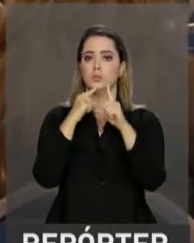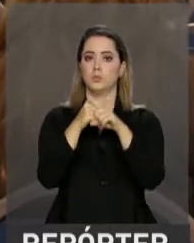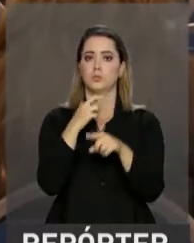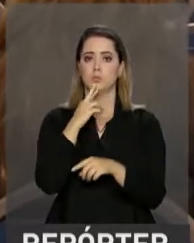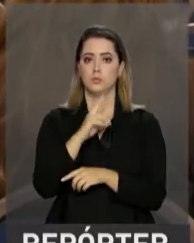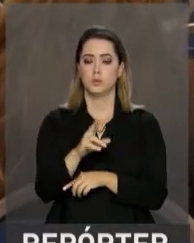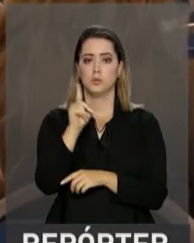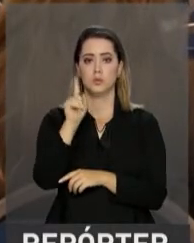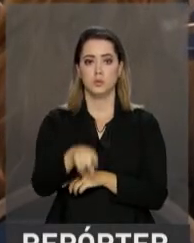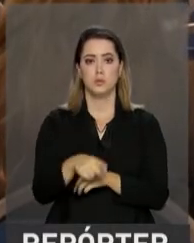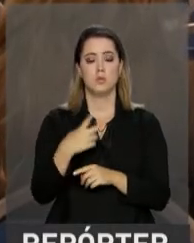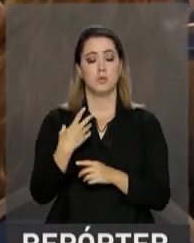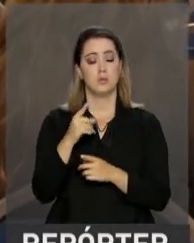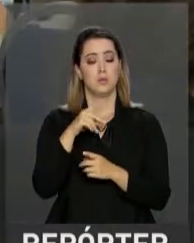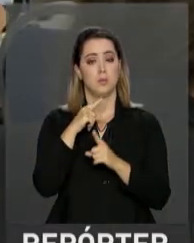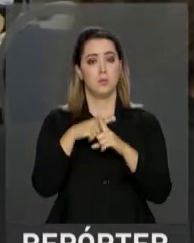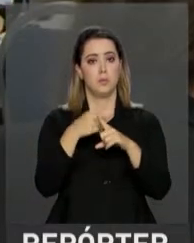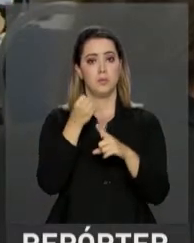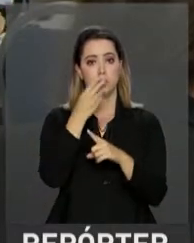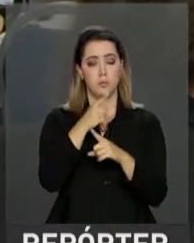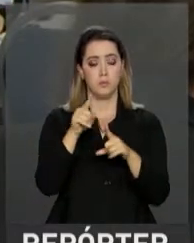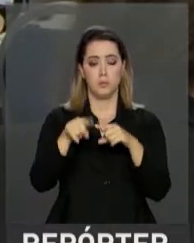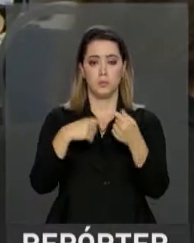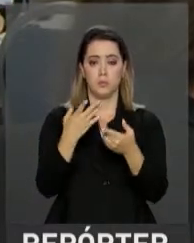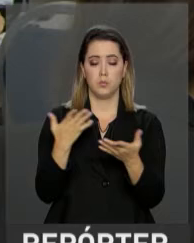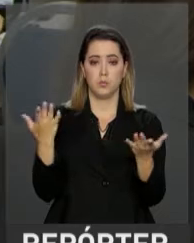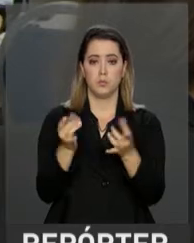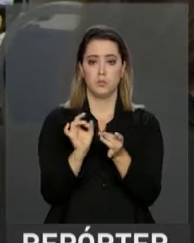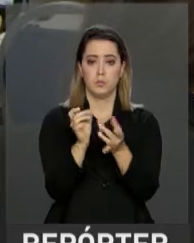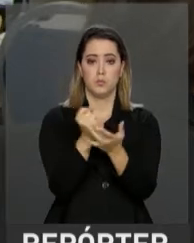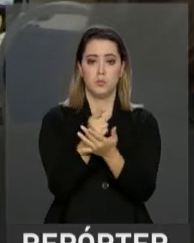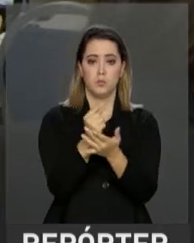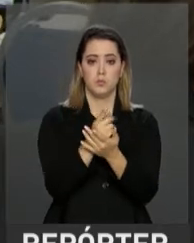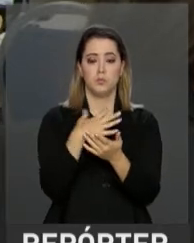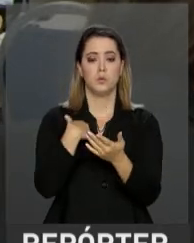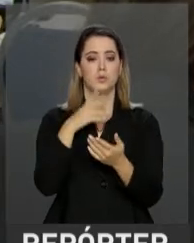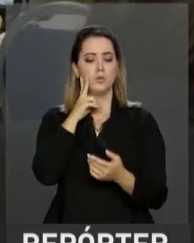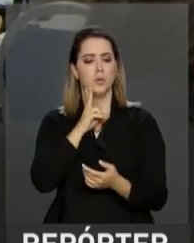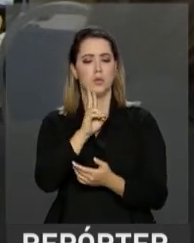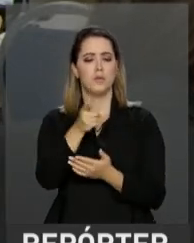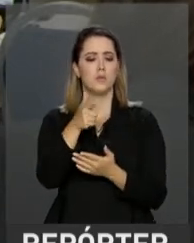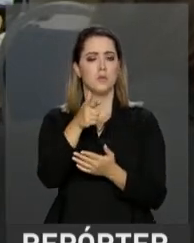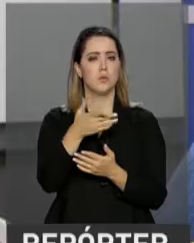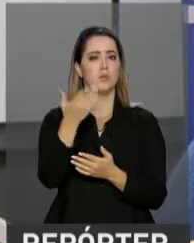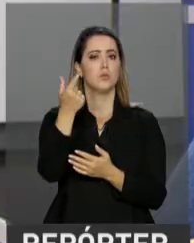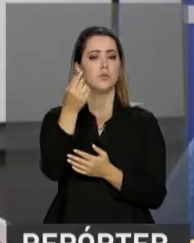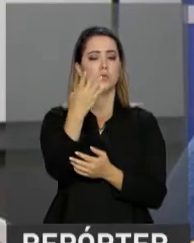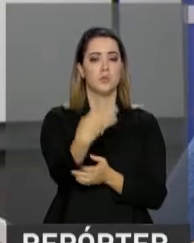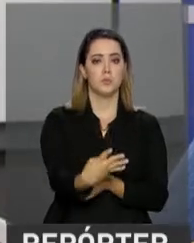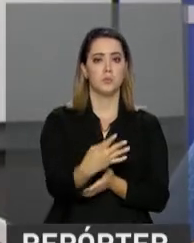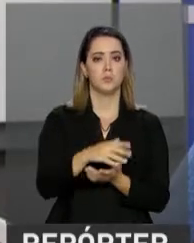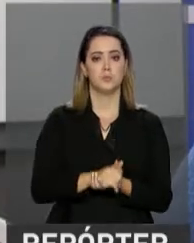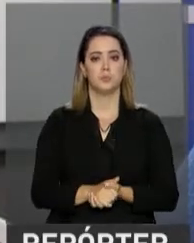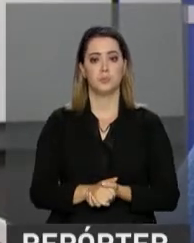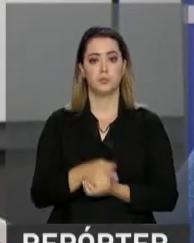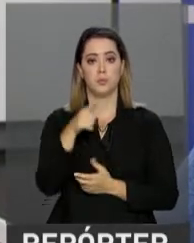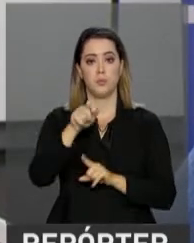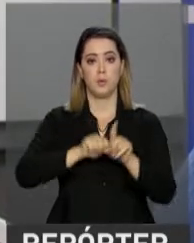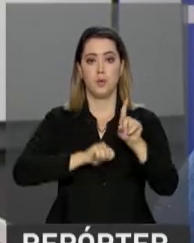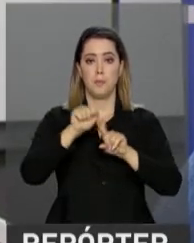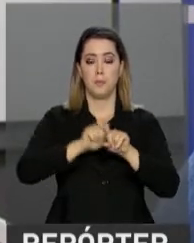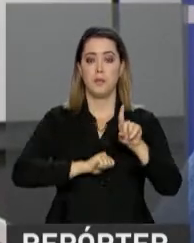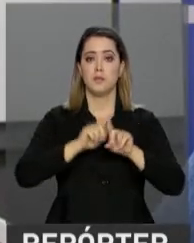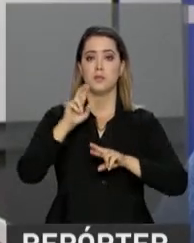mais consistente para o varejo que não era observado desde o final de 2014 o destaque nesse mês de junho